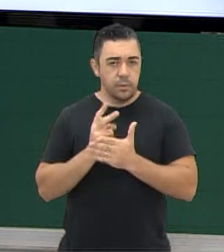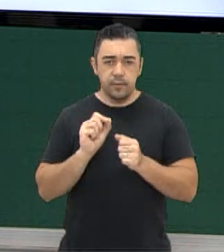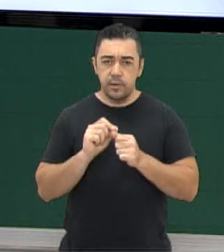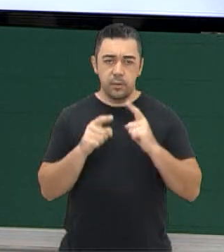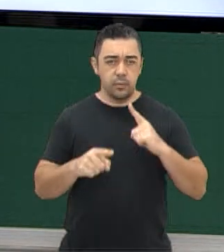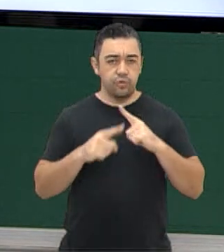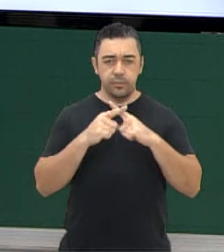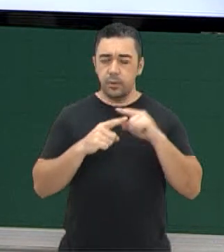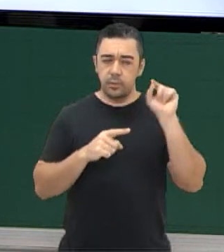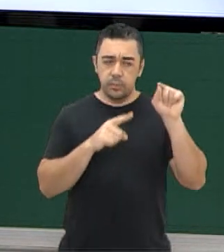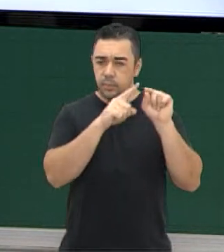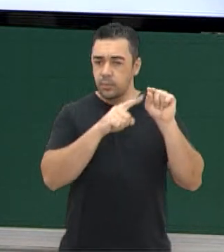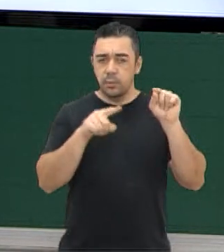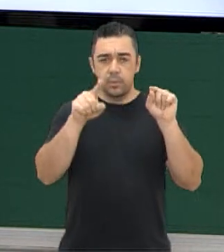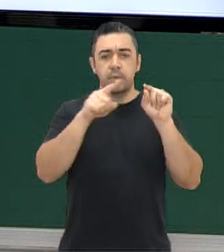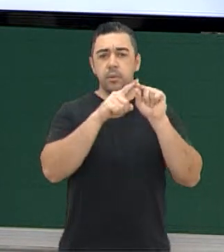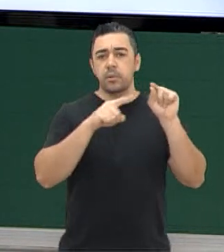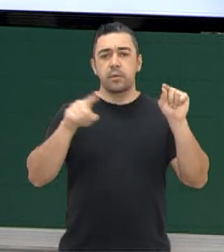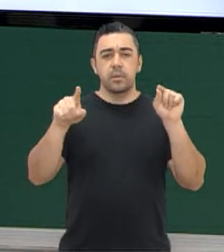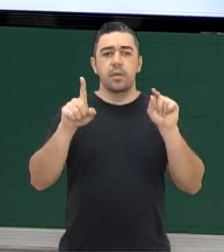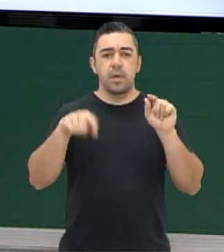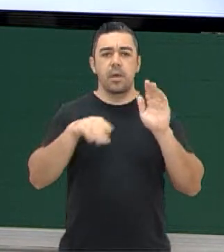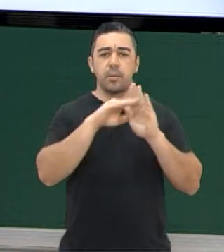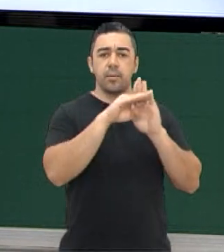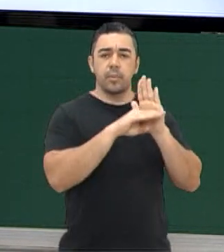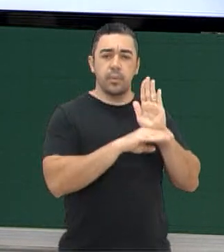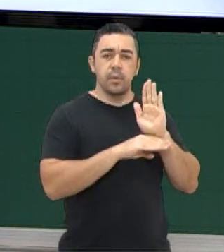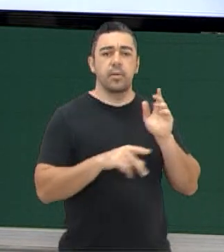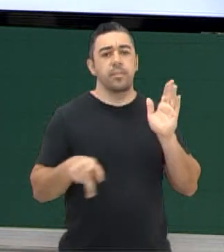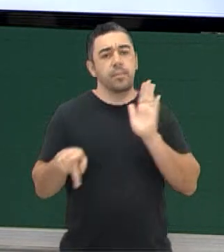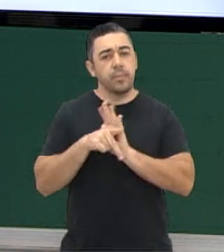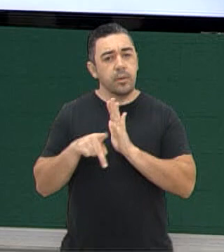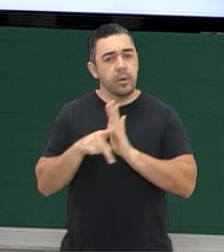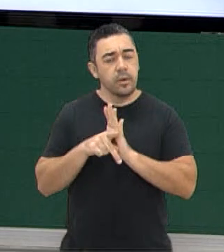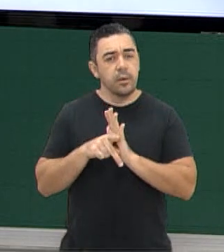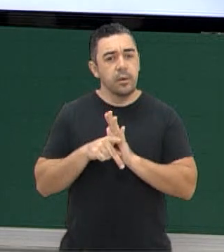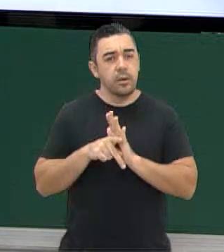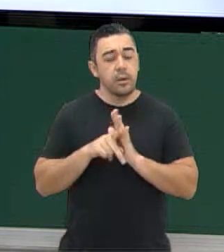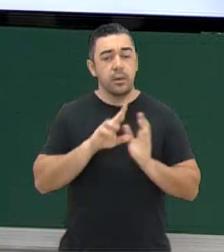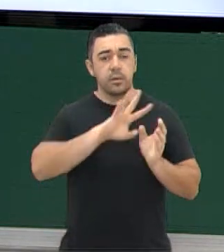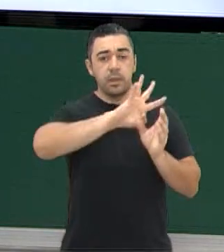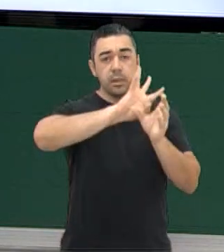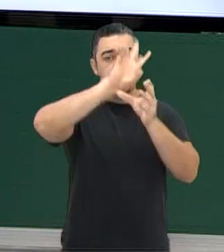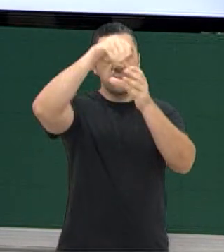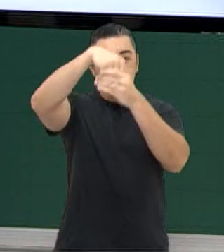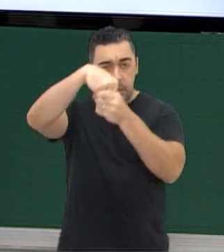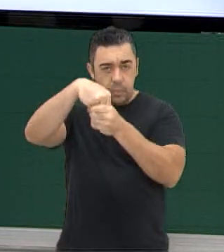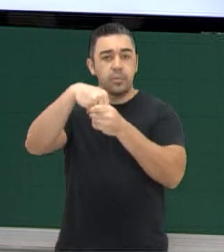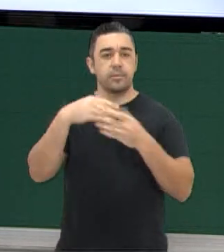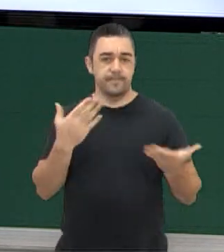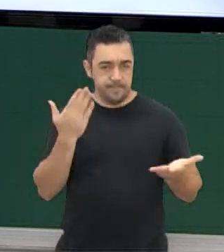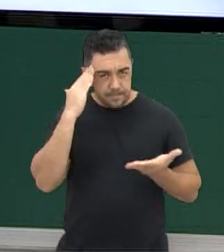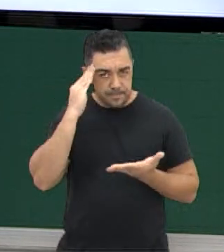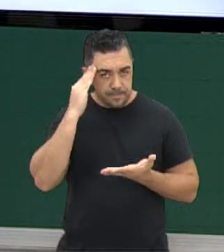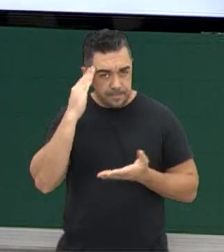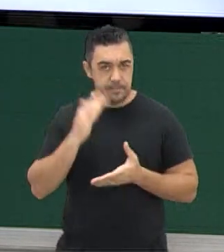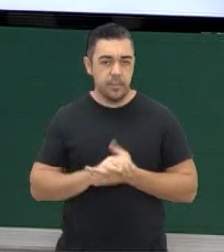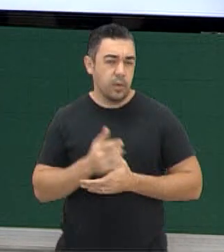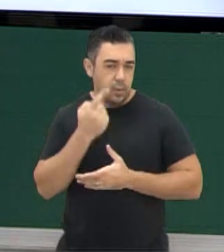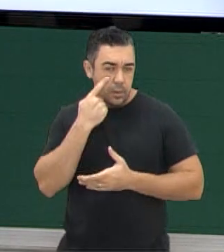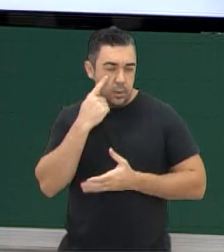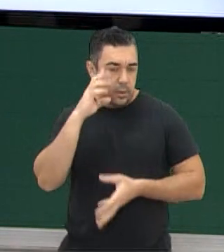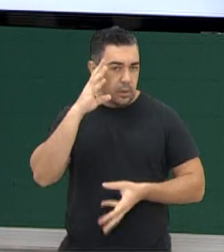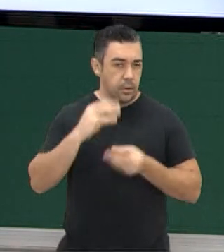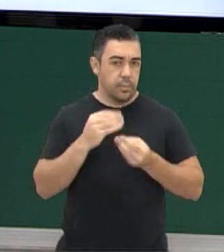vou sempre fazer essa como se fosse uma propriedade distributiva, colocando esse monômio dentro do outro polinômio. Vamos